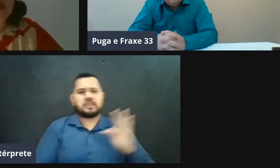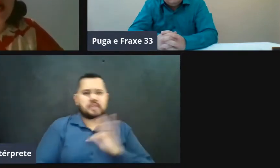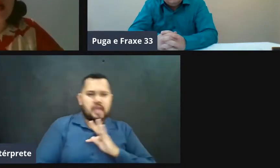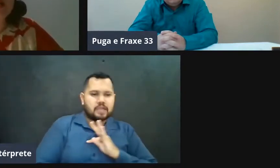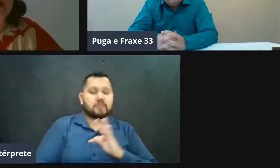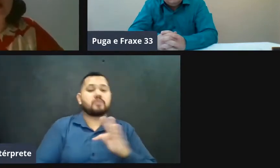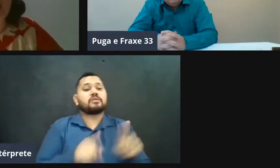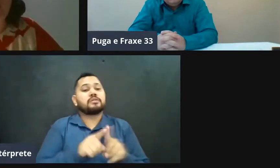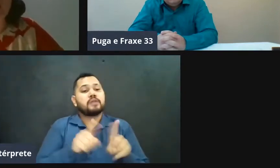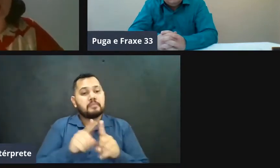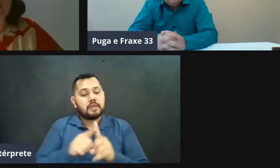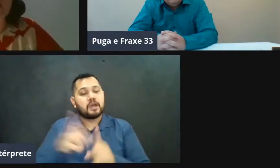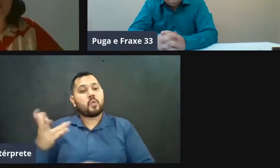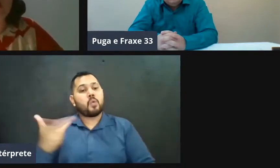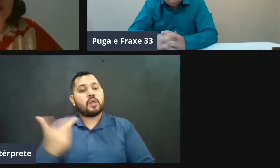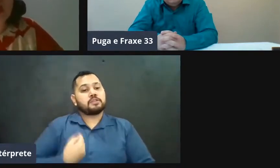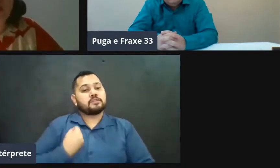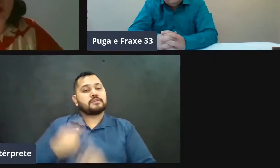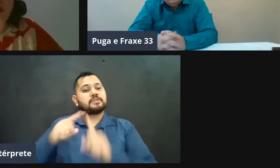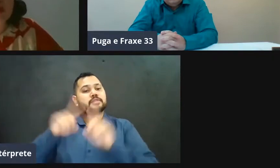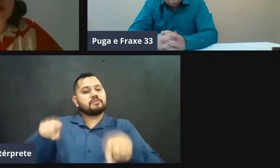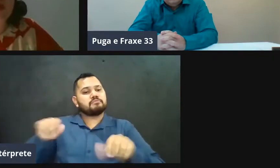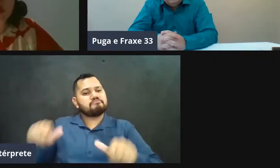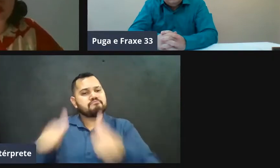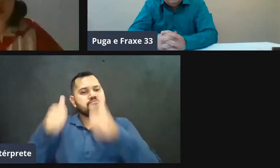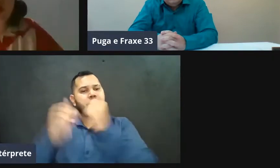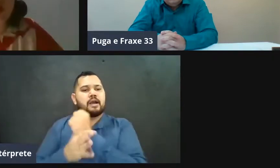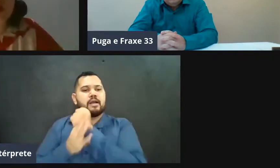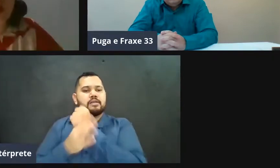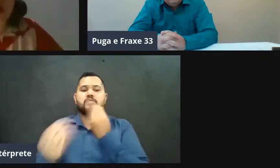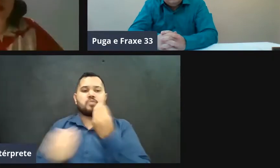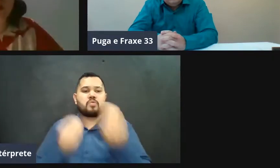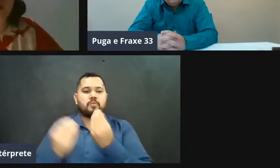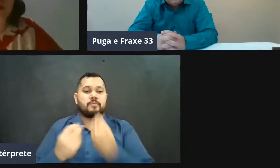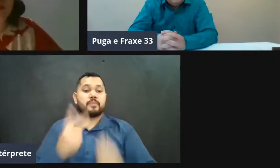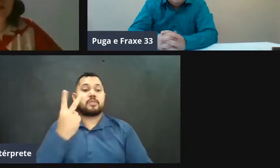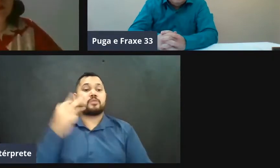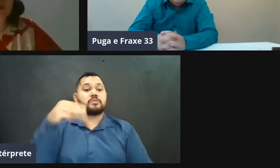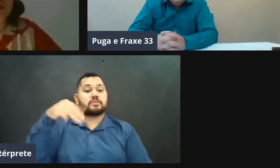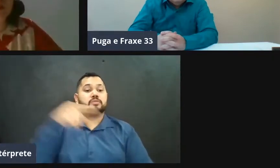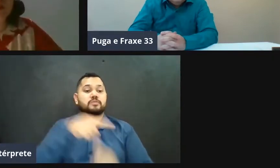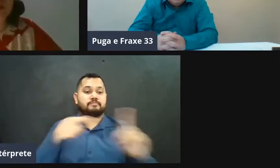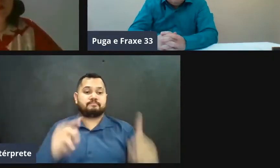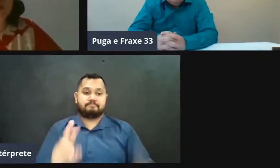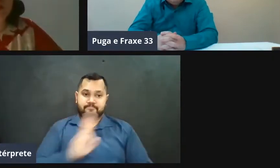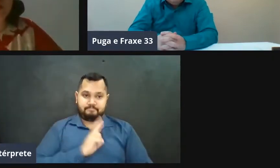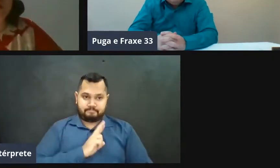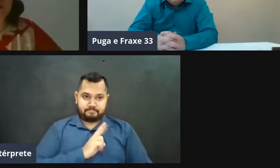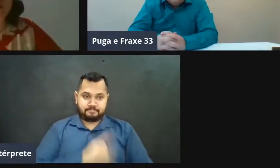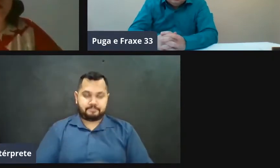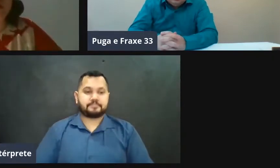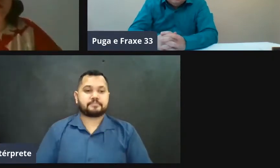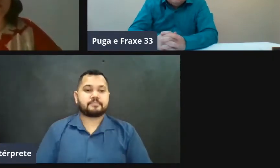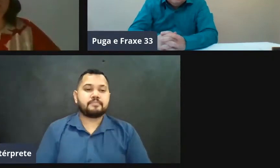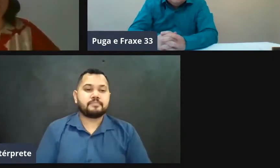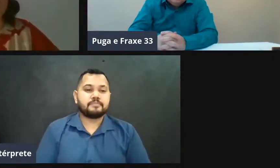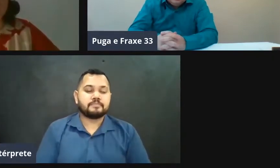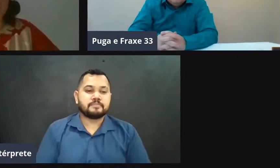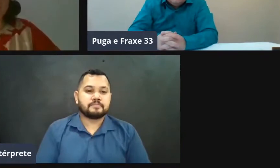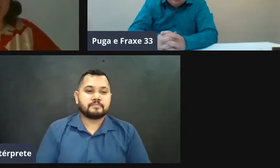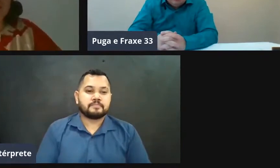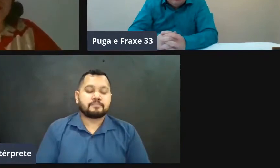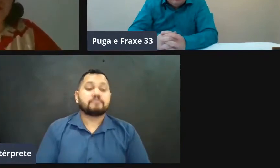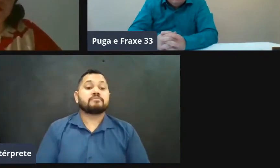e garantir a qualidade de vida dos servidores? O senhor tem 2 minutos e meio. Já há um conjunto de ações